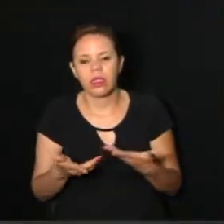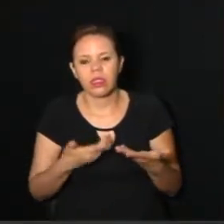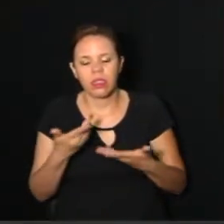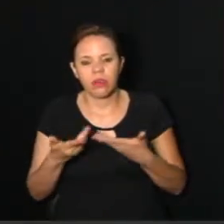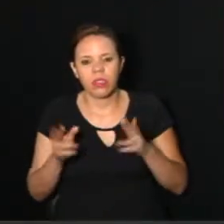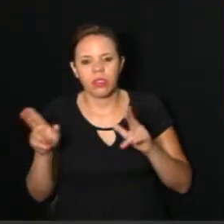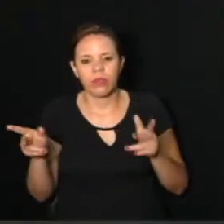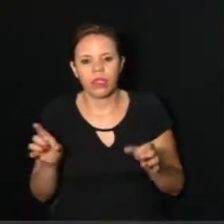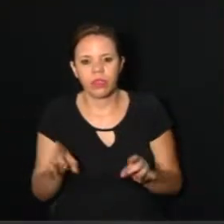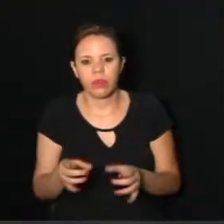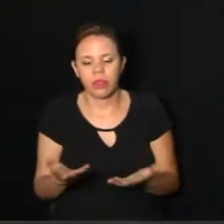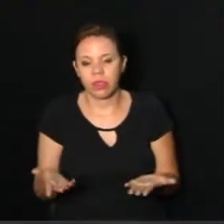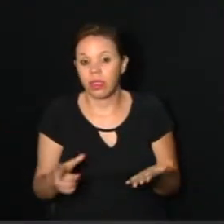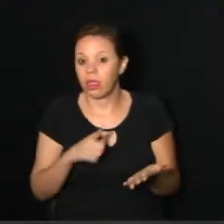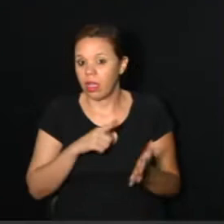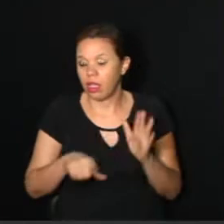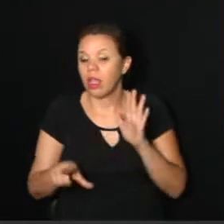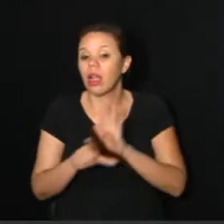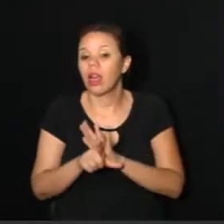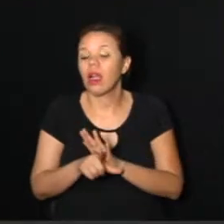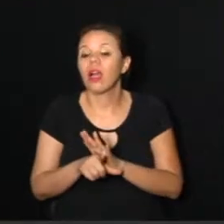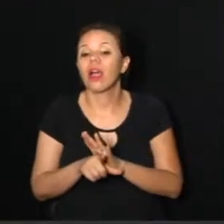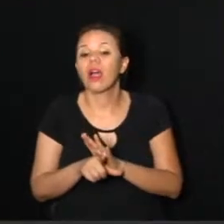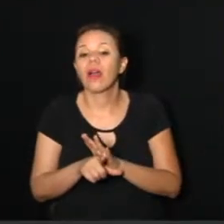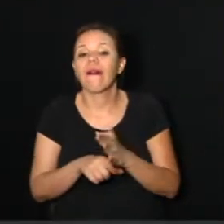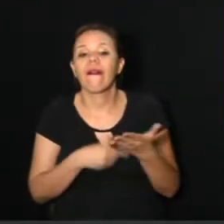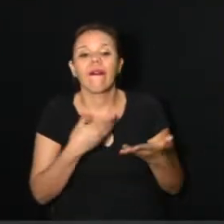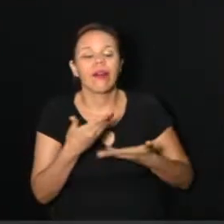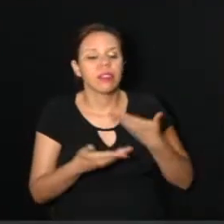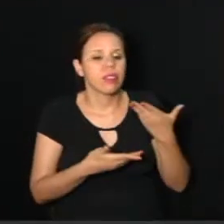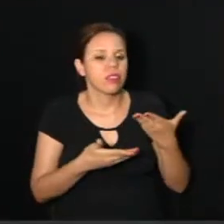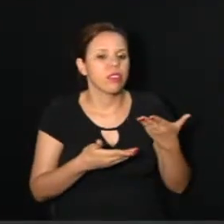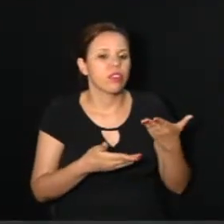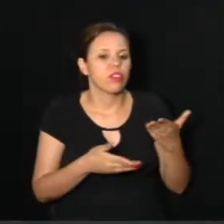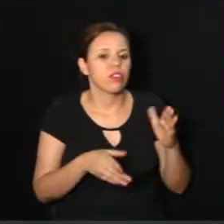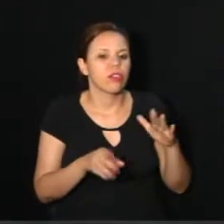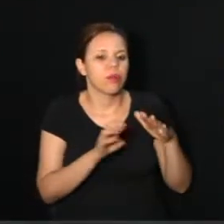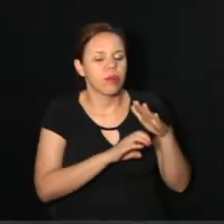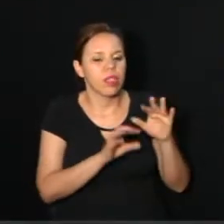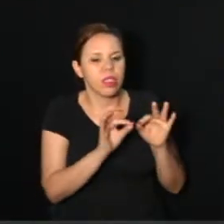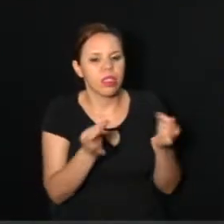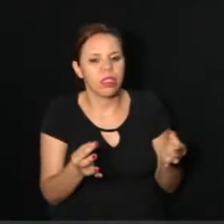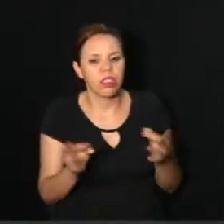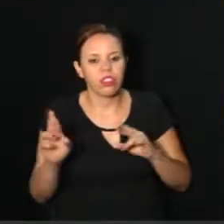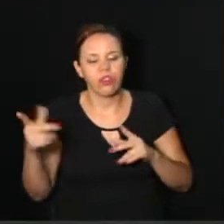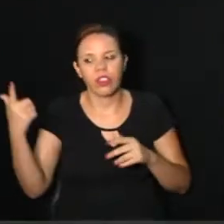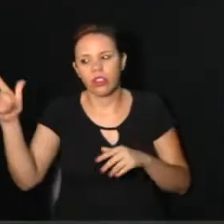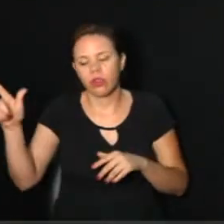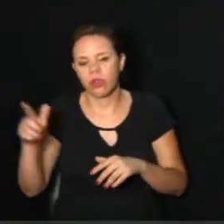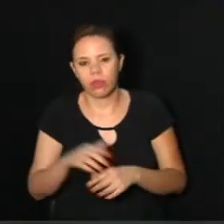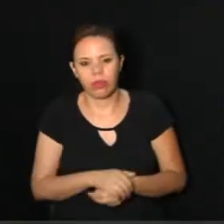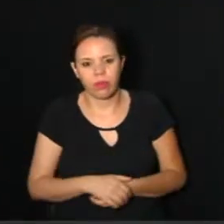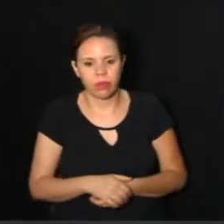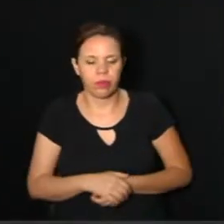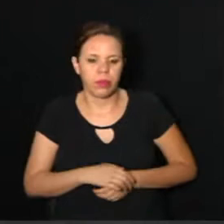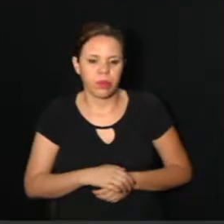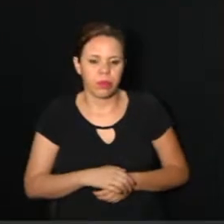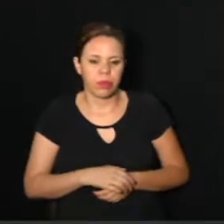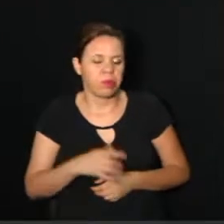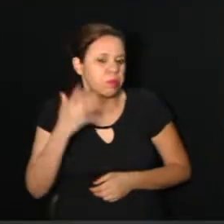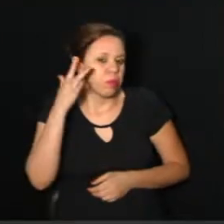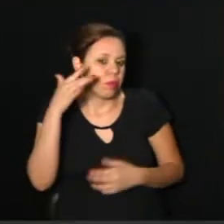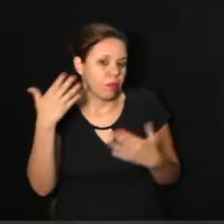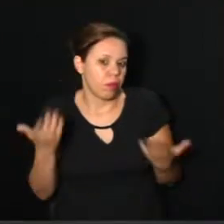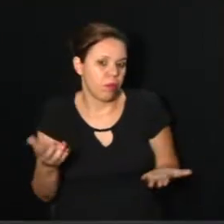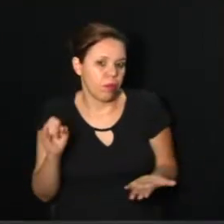diferenciado. Existe a lei que trata o microempresário diferente do resto. Então, secretário Santoro, eu não sei